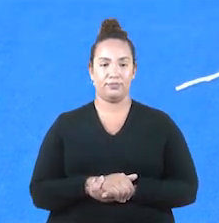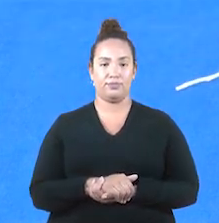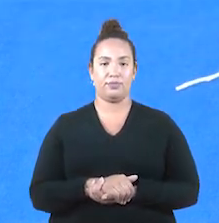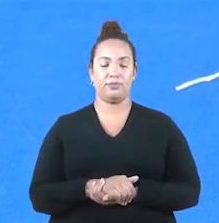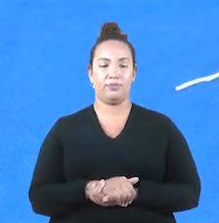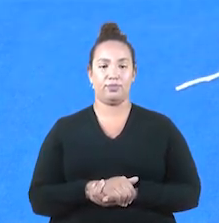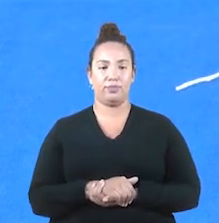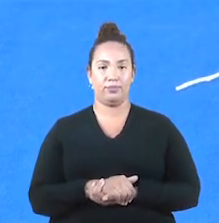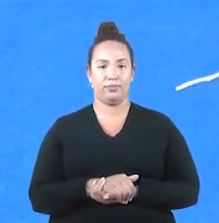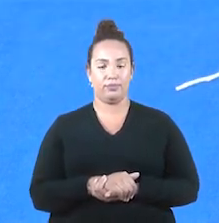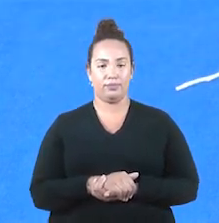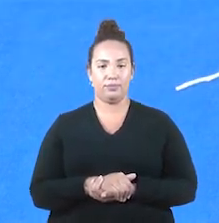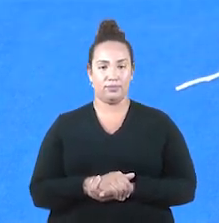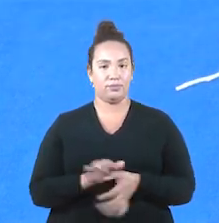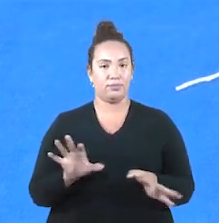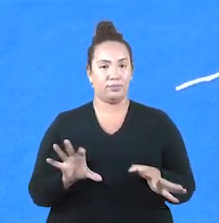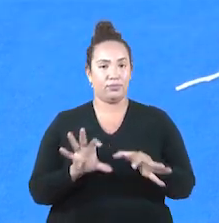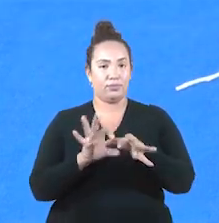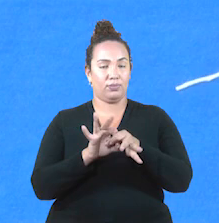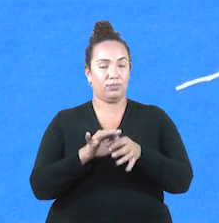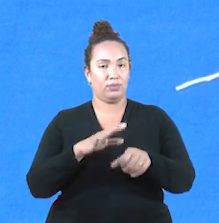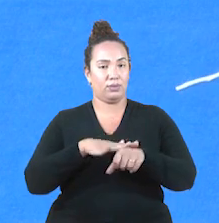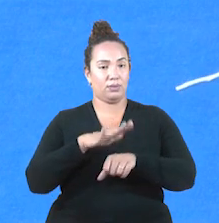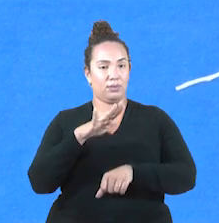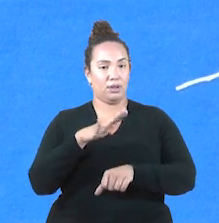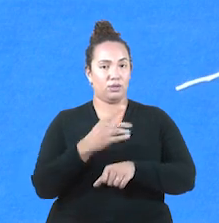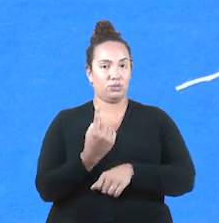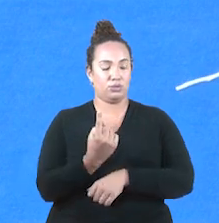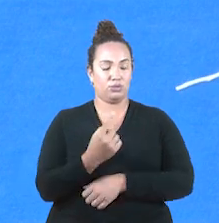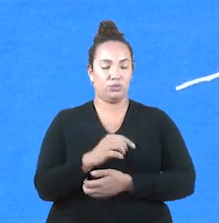Vamos unir mais um pedaço.